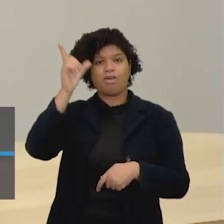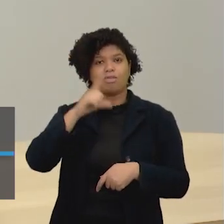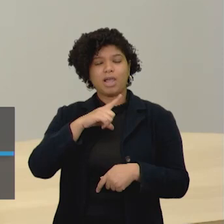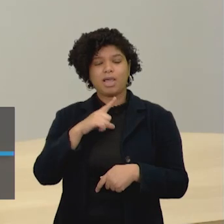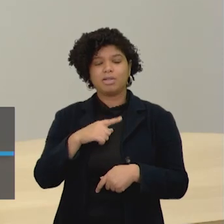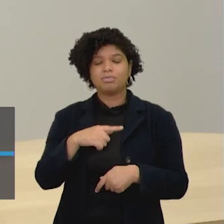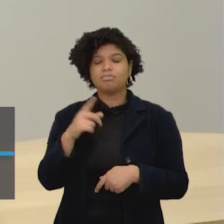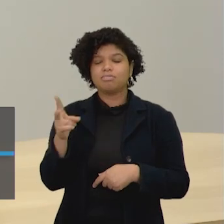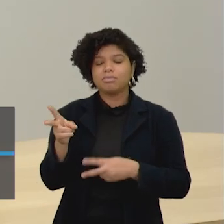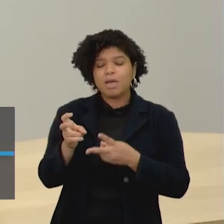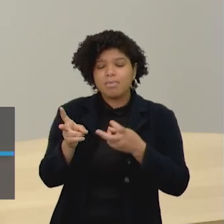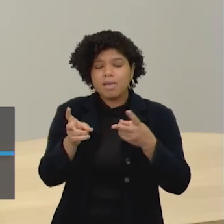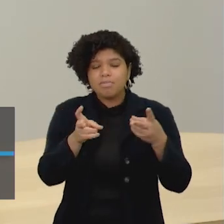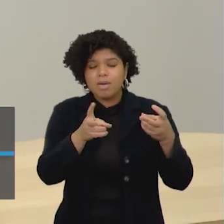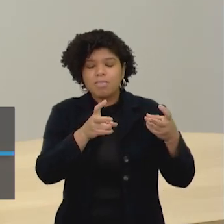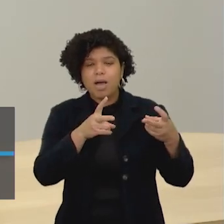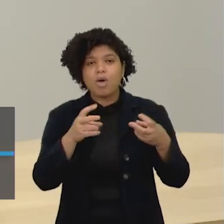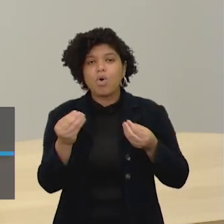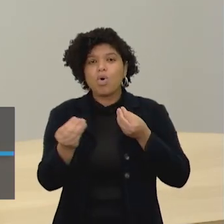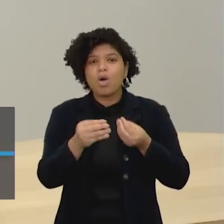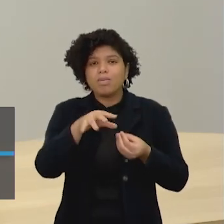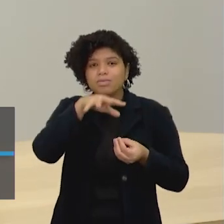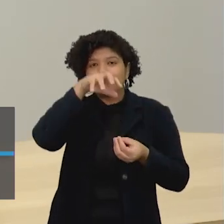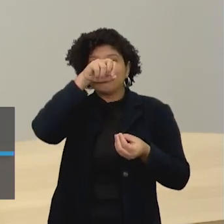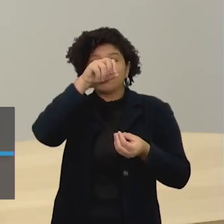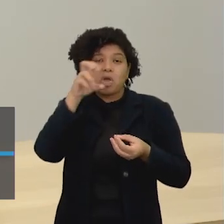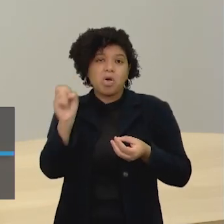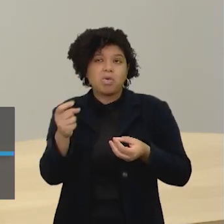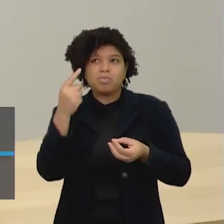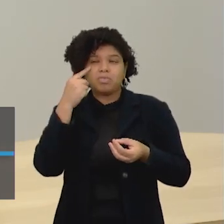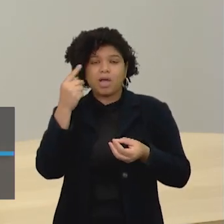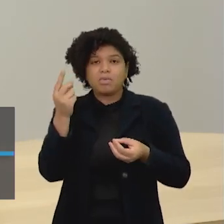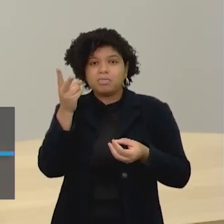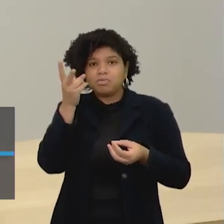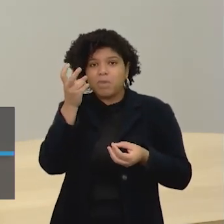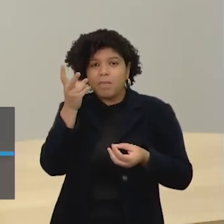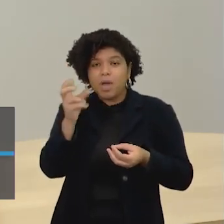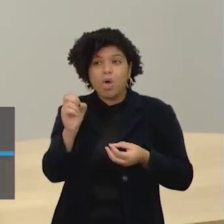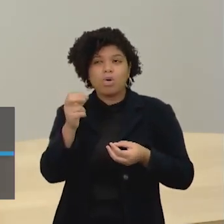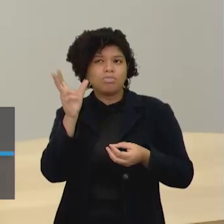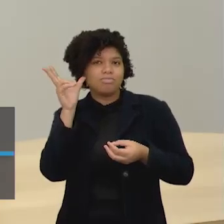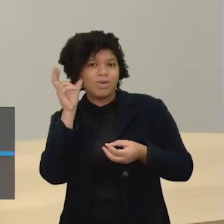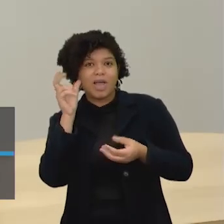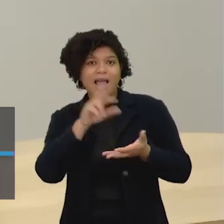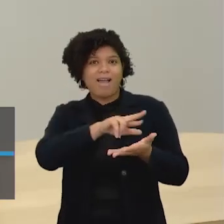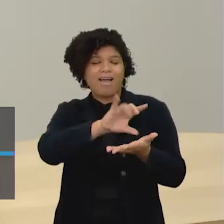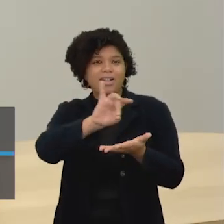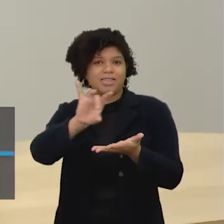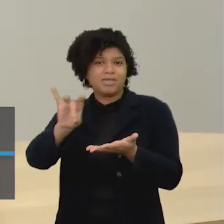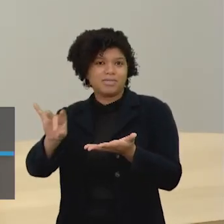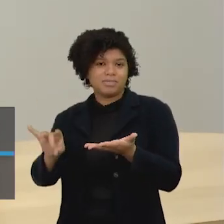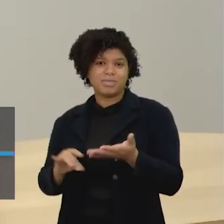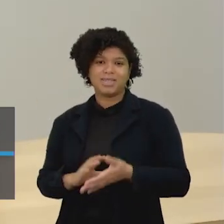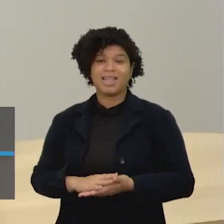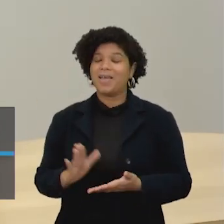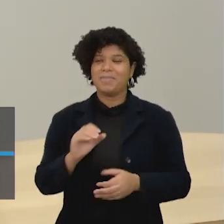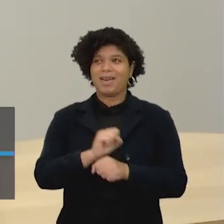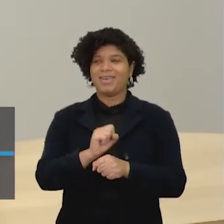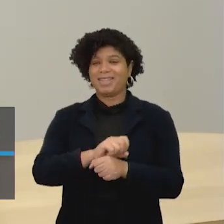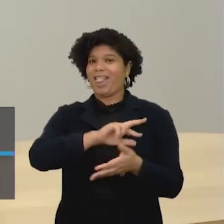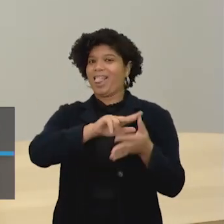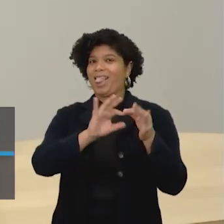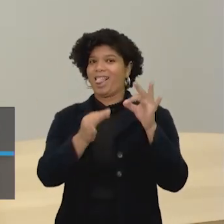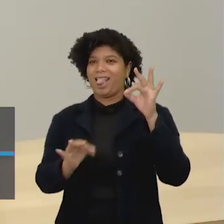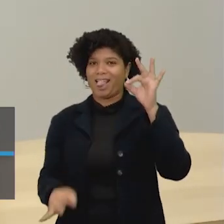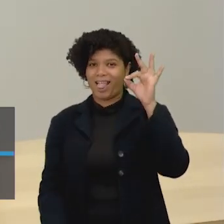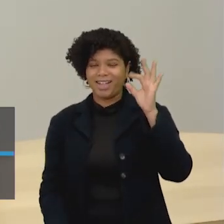coisas de forma diferente, assim, ter um sentido mais apurado, conseguir associar. Nossa, isso é muito legal. Mas deixa eu parar por aqui, porque senão a gente